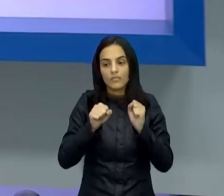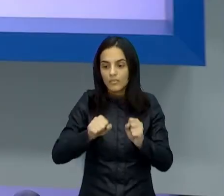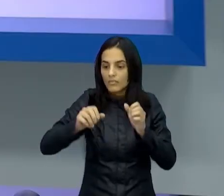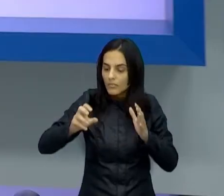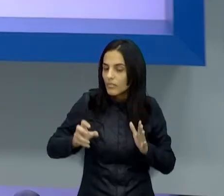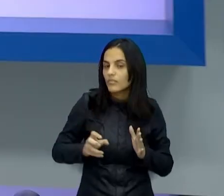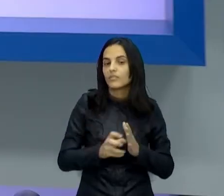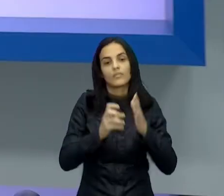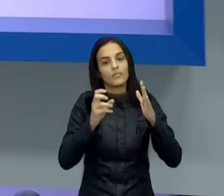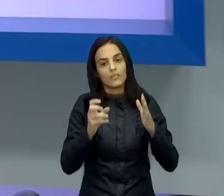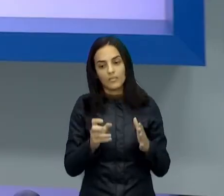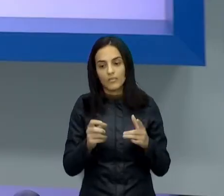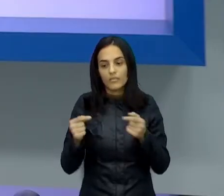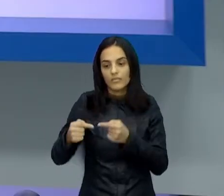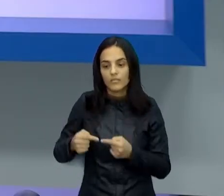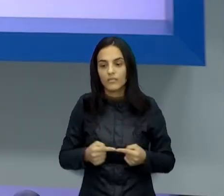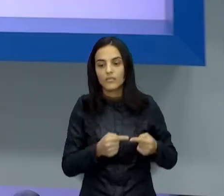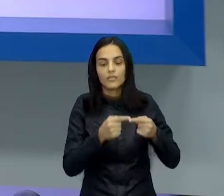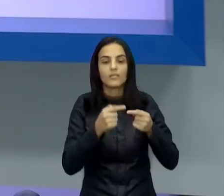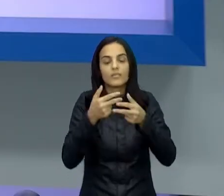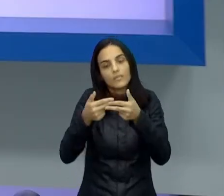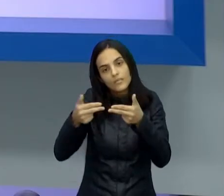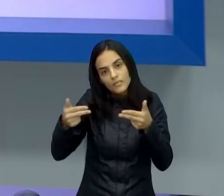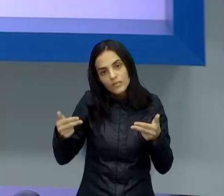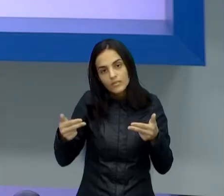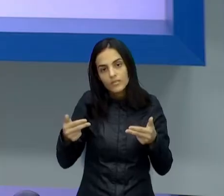efeito dominó, né, e relacionar várias